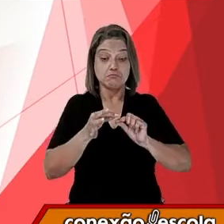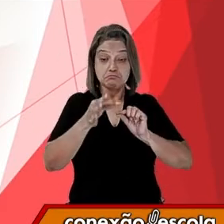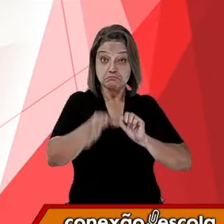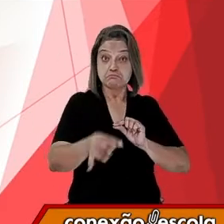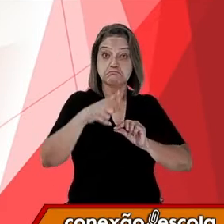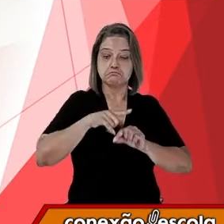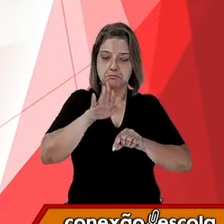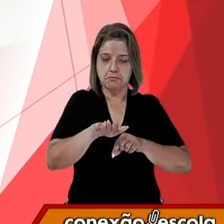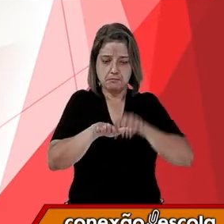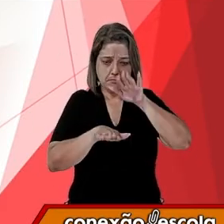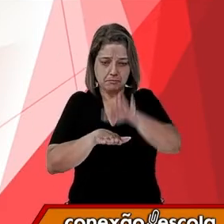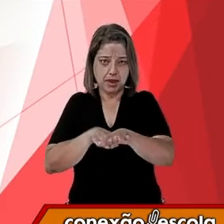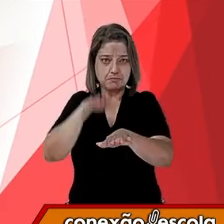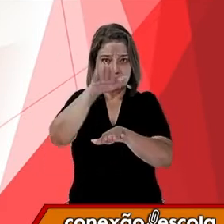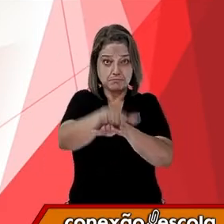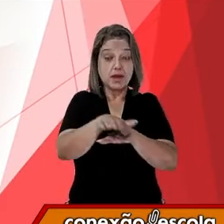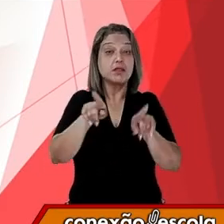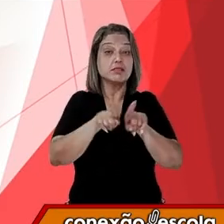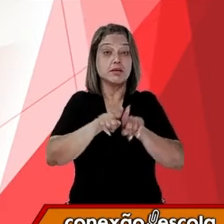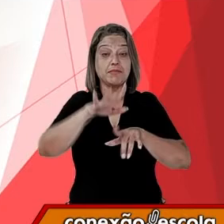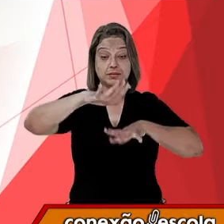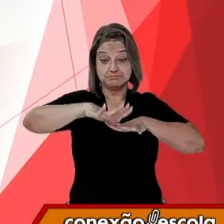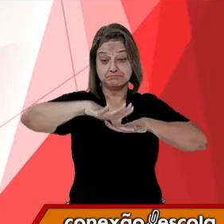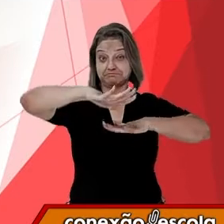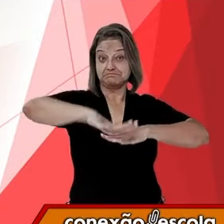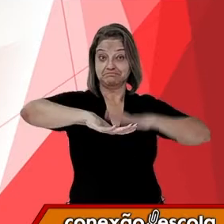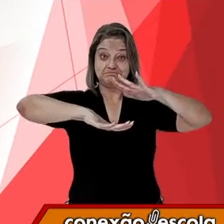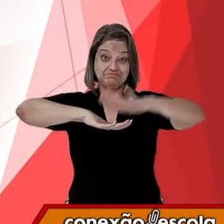Medindo com Passos e Palmos.